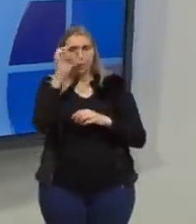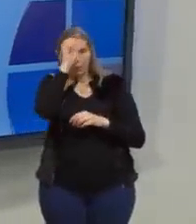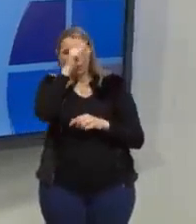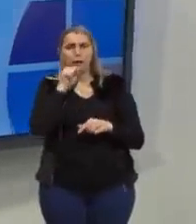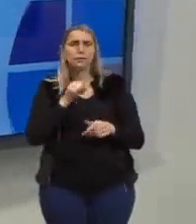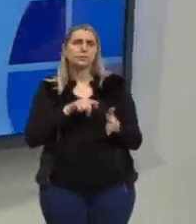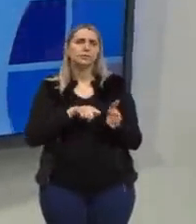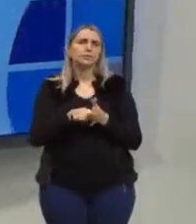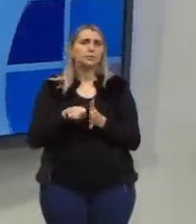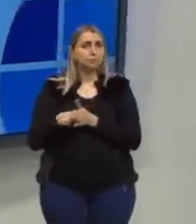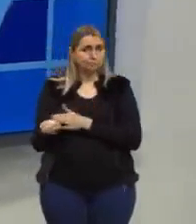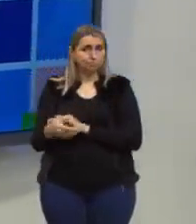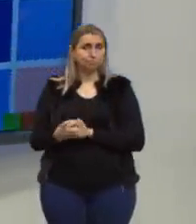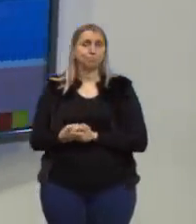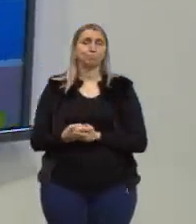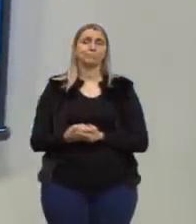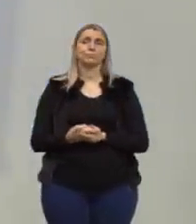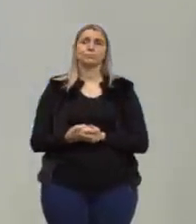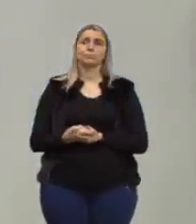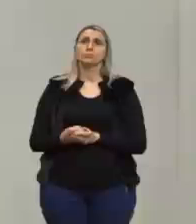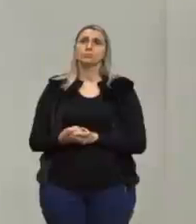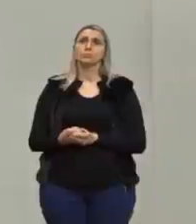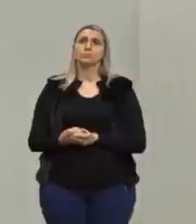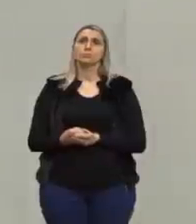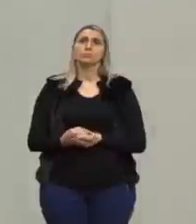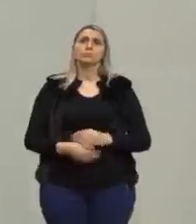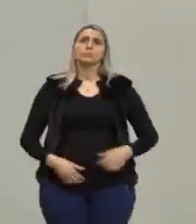questões, tá bom? Então, vamos lá.